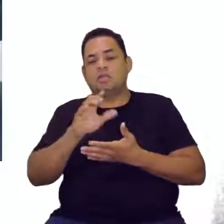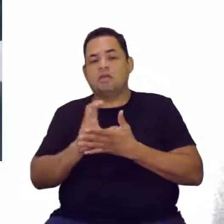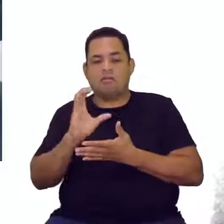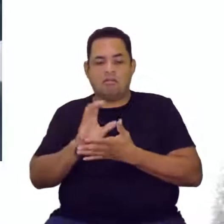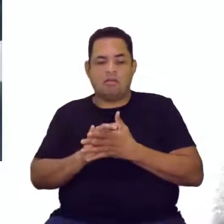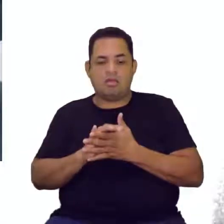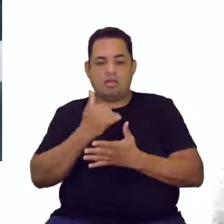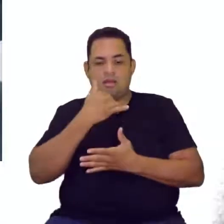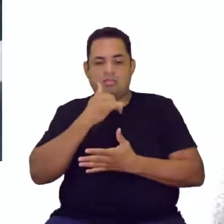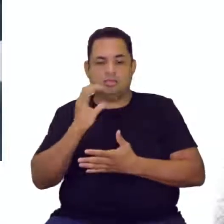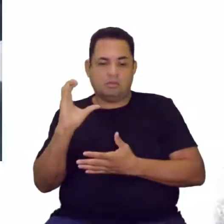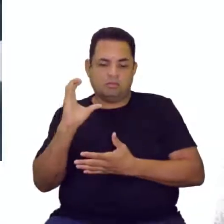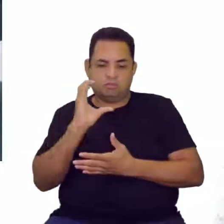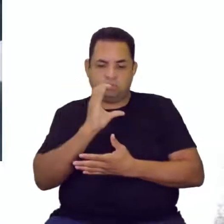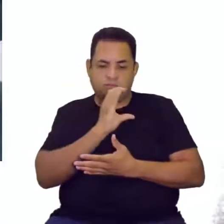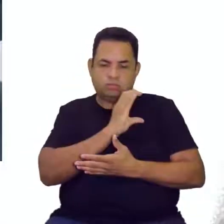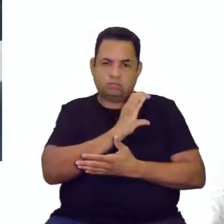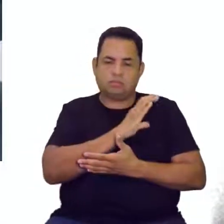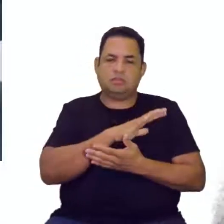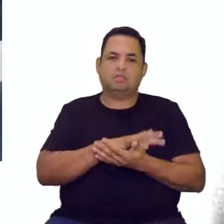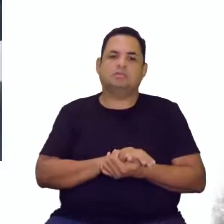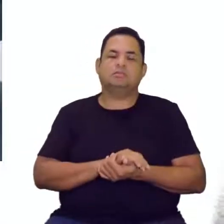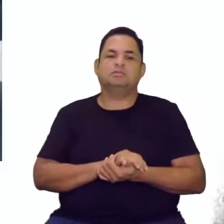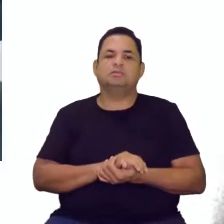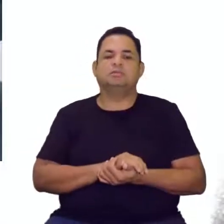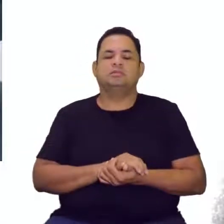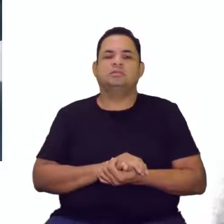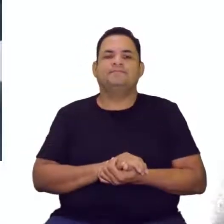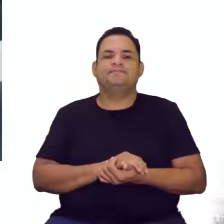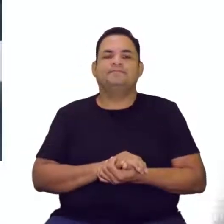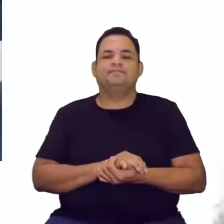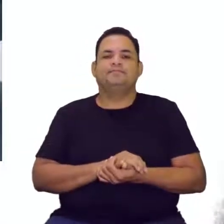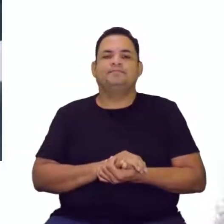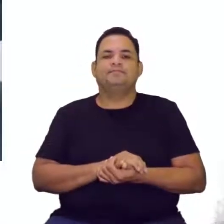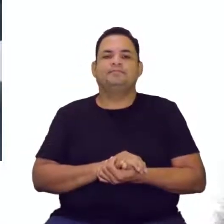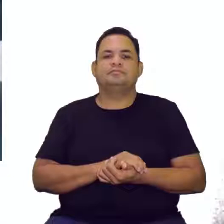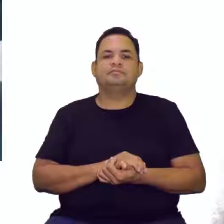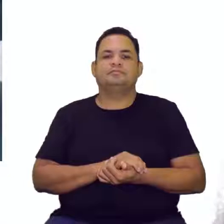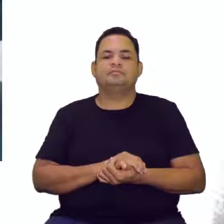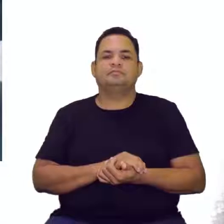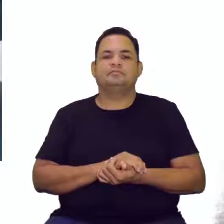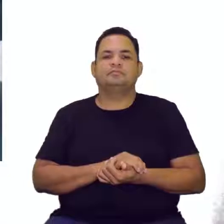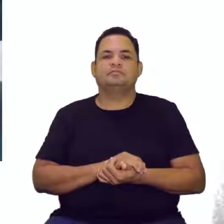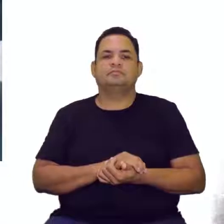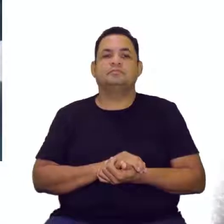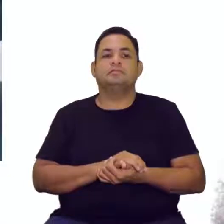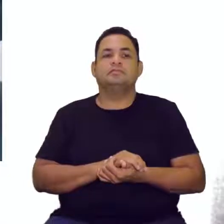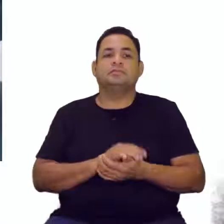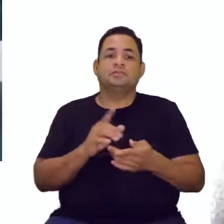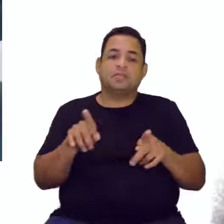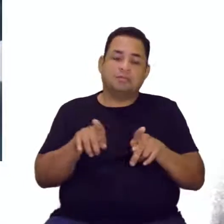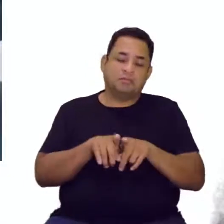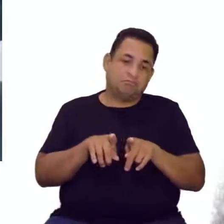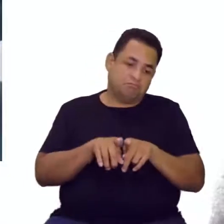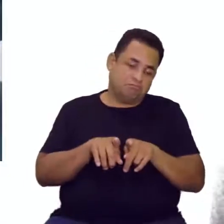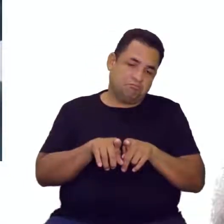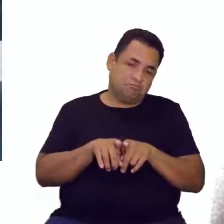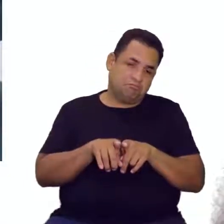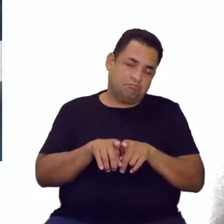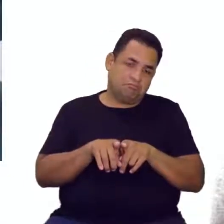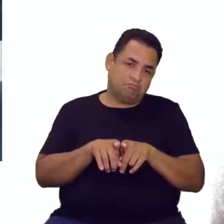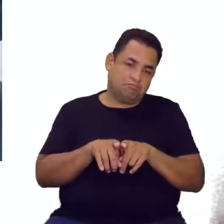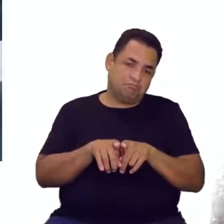energia um pouquinho mais cara, né, mas usa-se elas. E as termoelétricas, pessoal, por sua vez, elas são